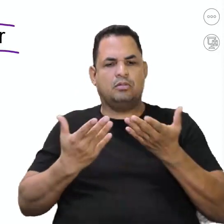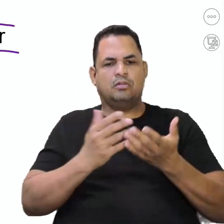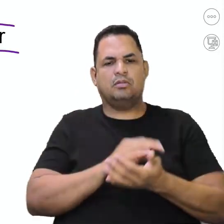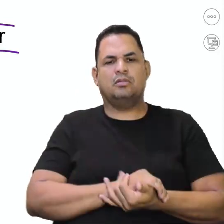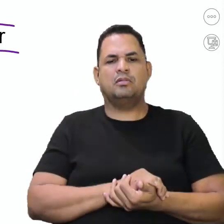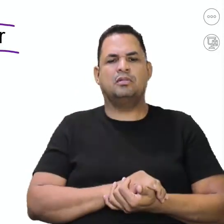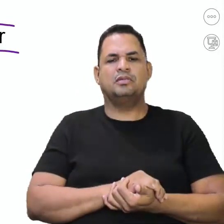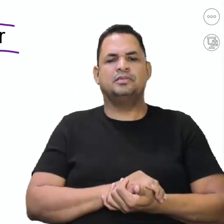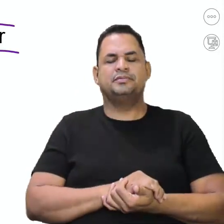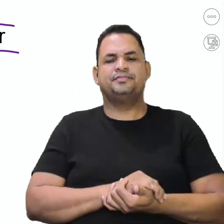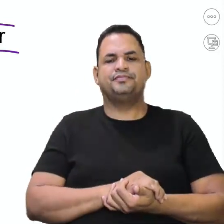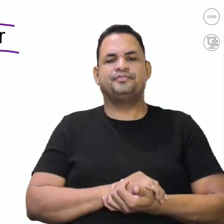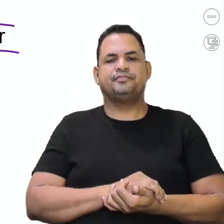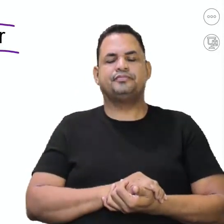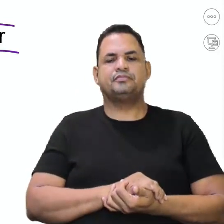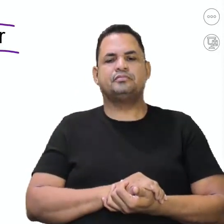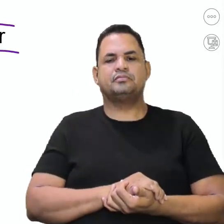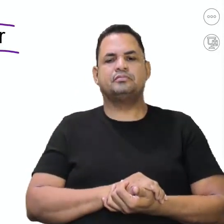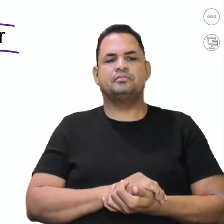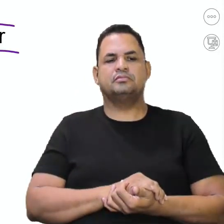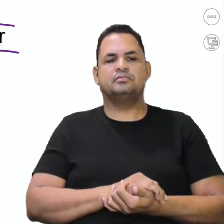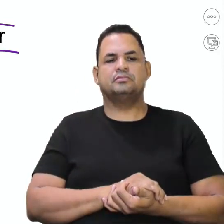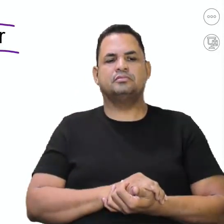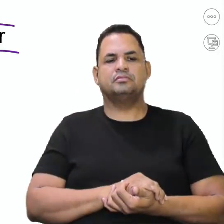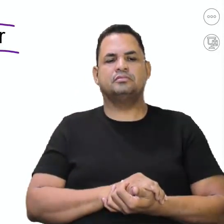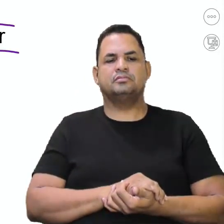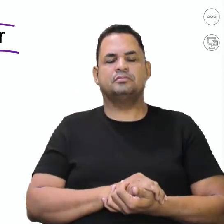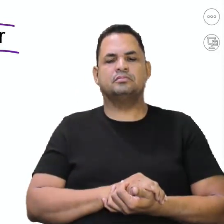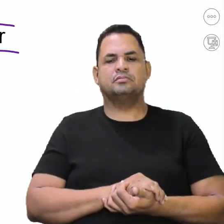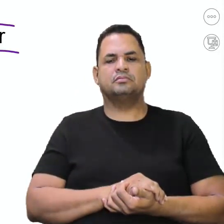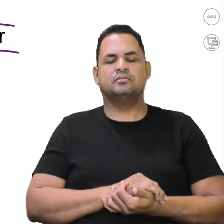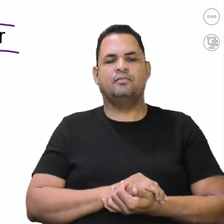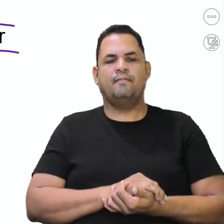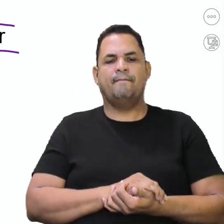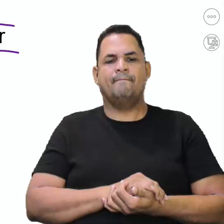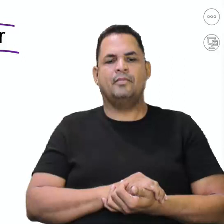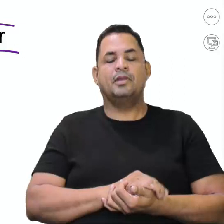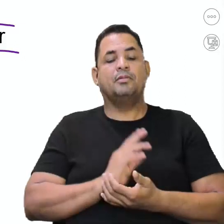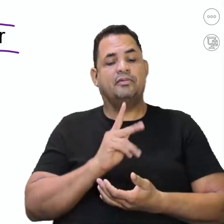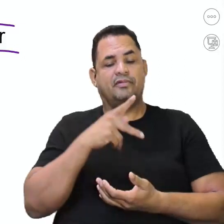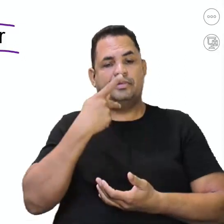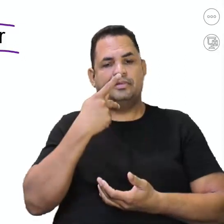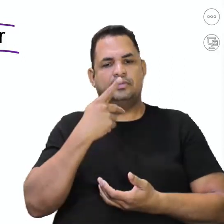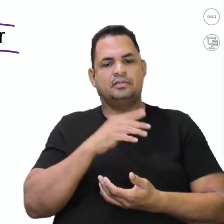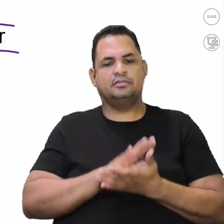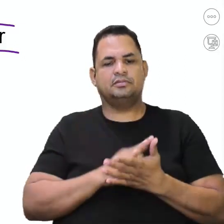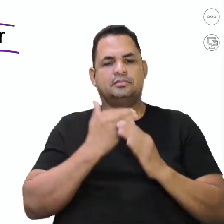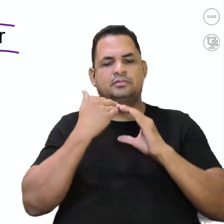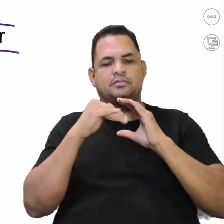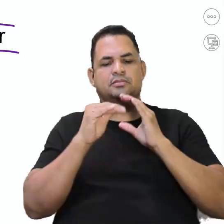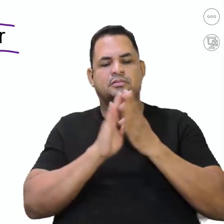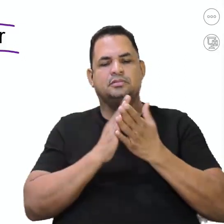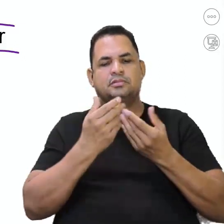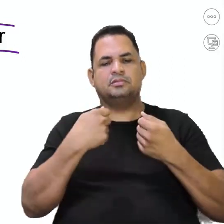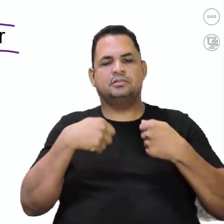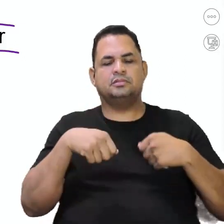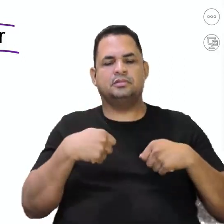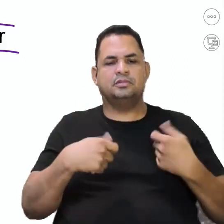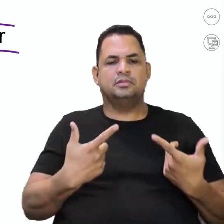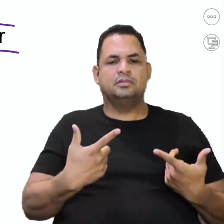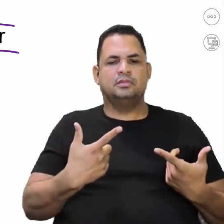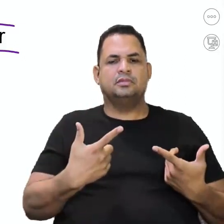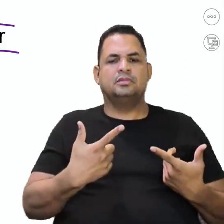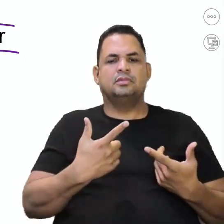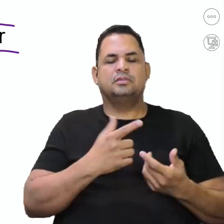posted message might need to be approved by a moderator, como eu falei. Uma mensagem postada, ela